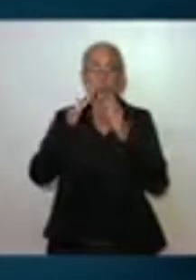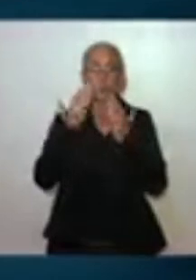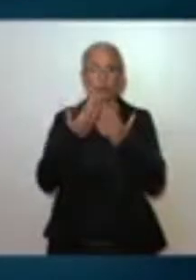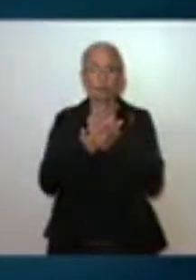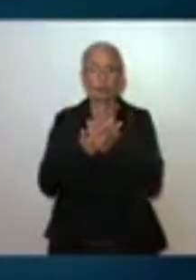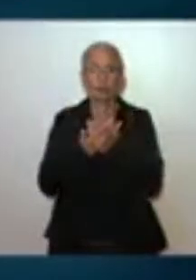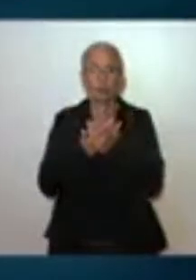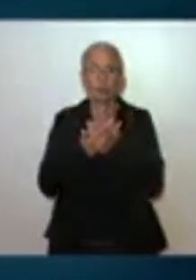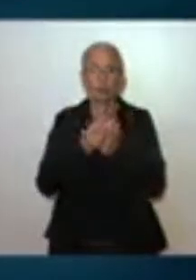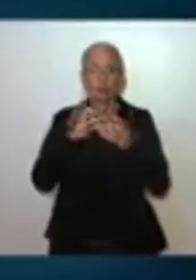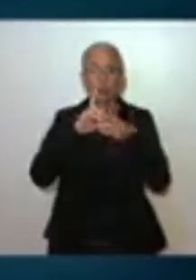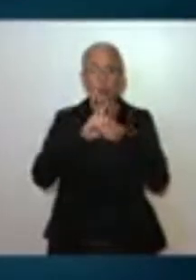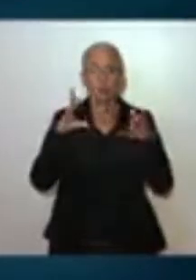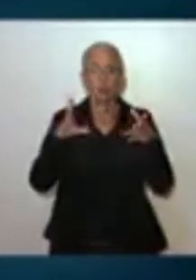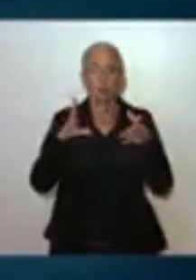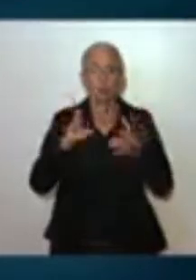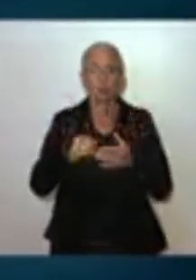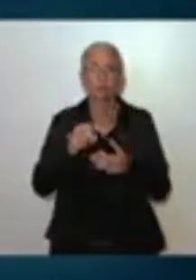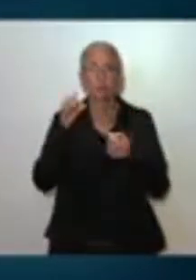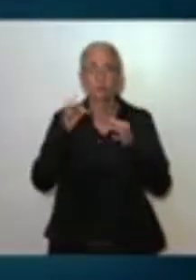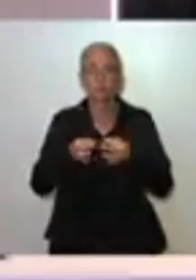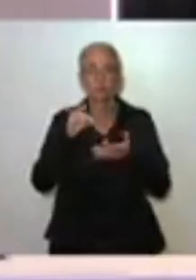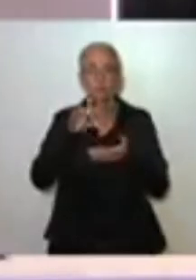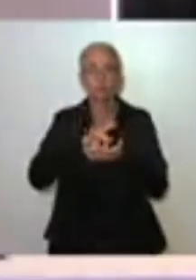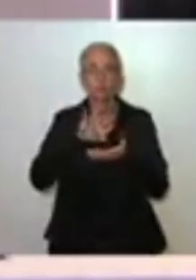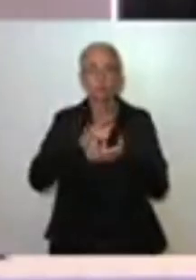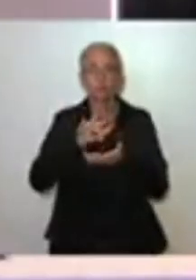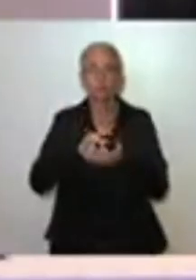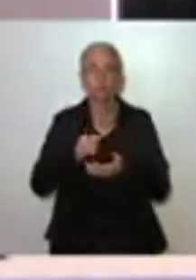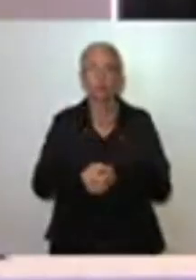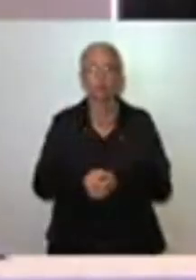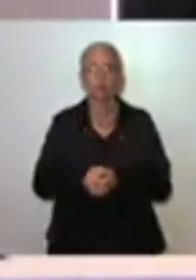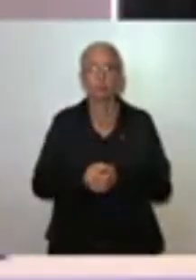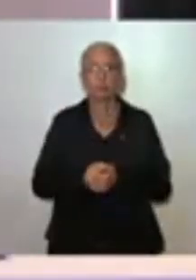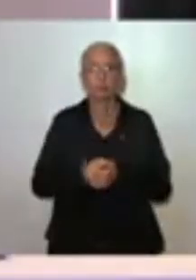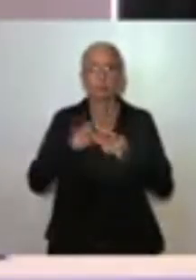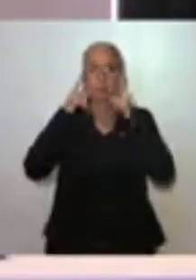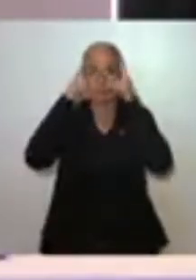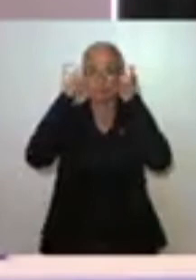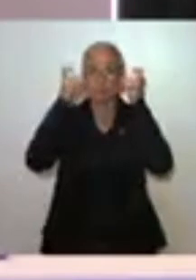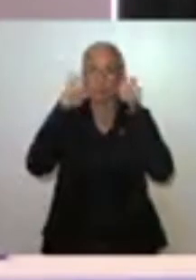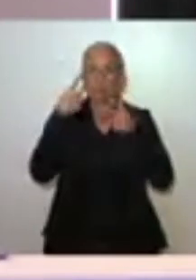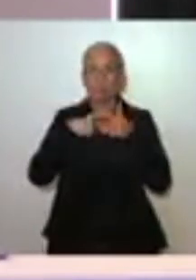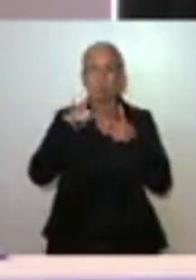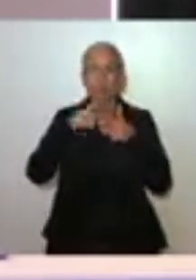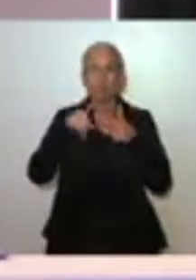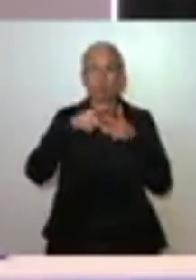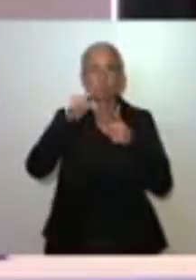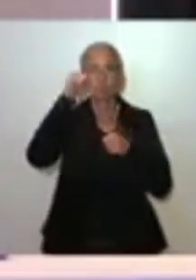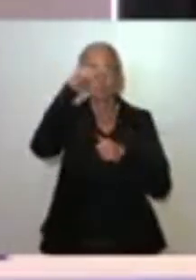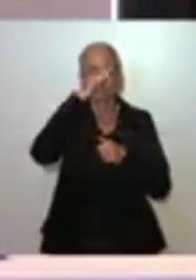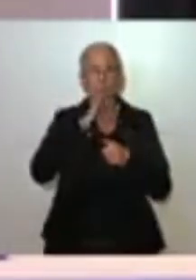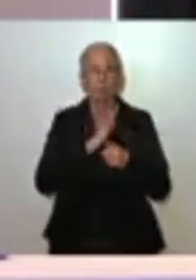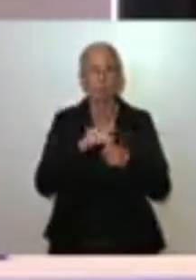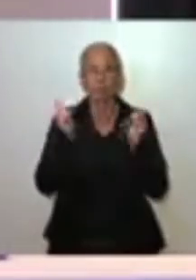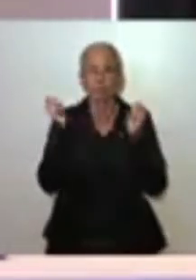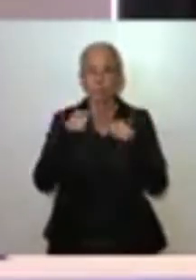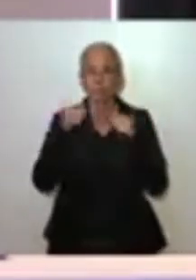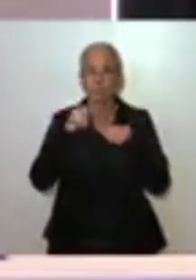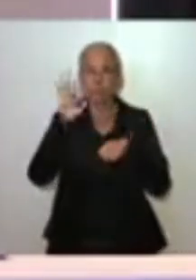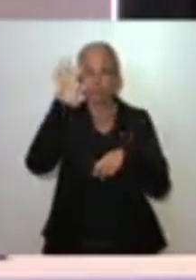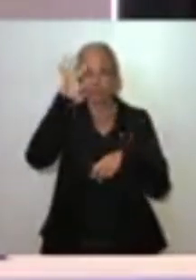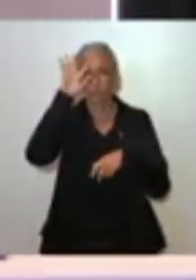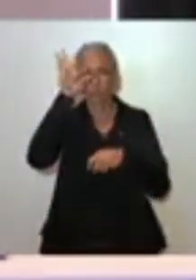em defesa da Democracia A violência é um problema brasileiro que nós precisamos de equacionar